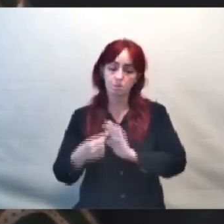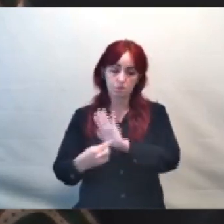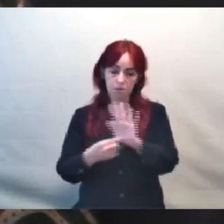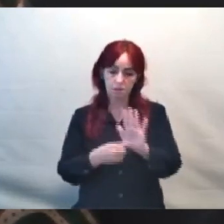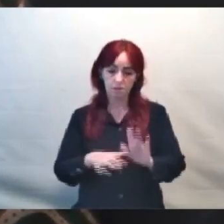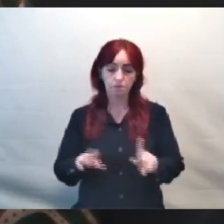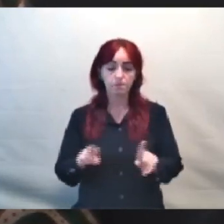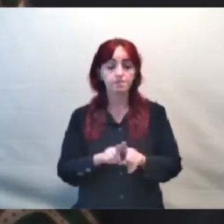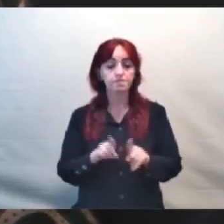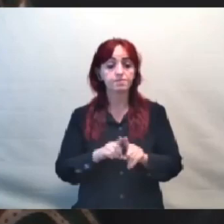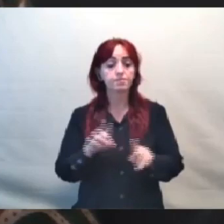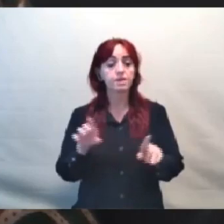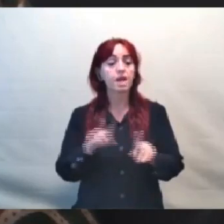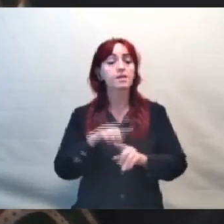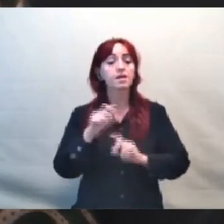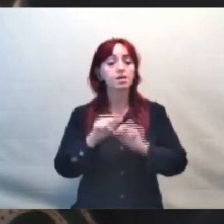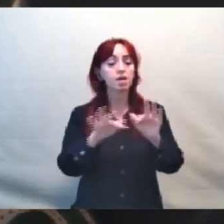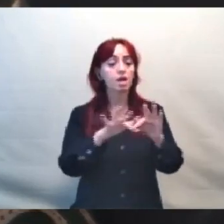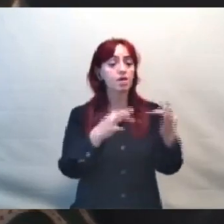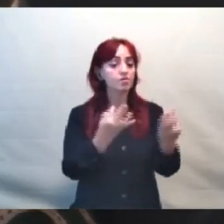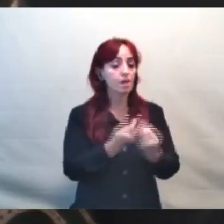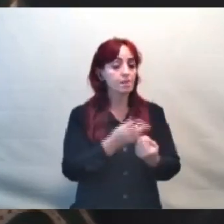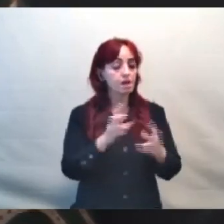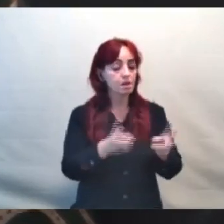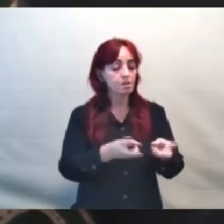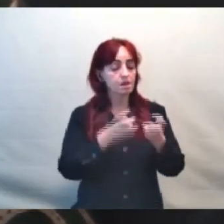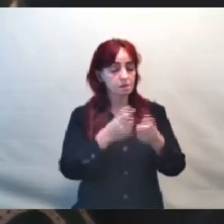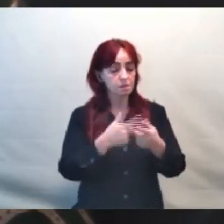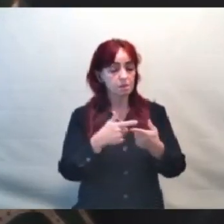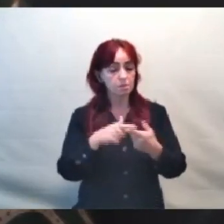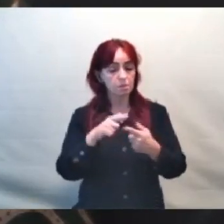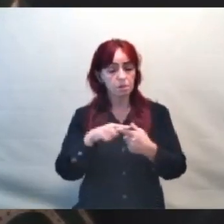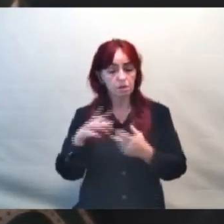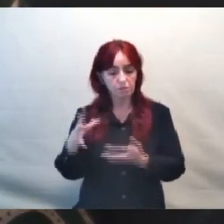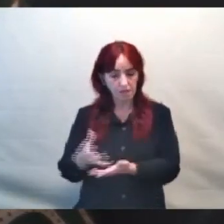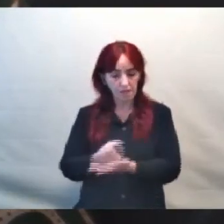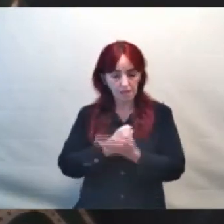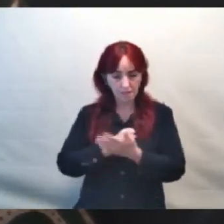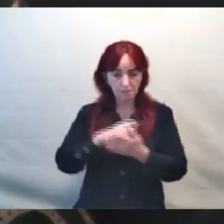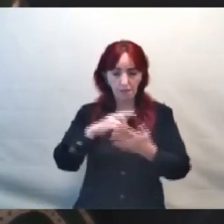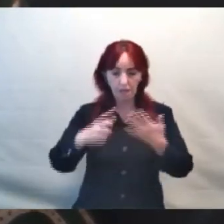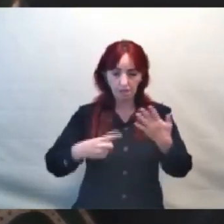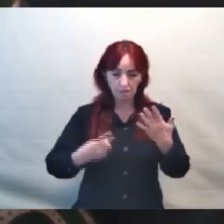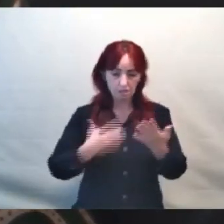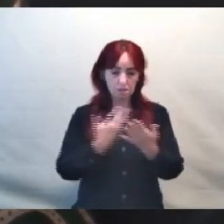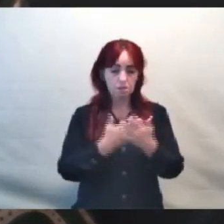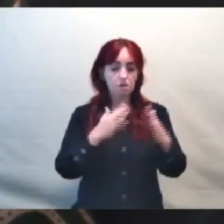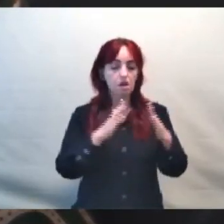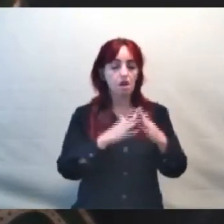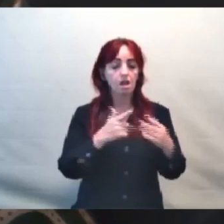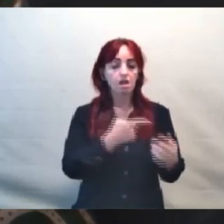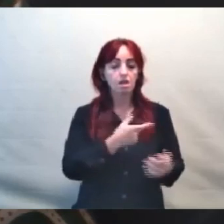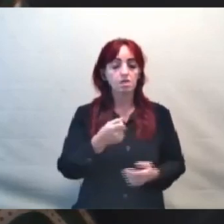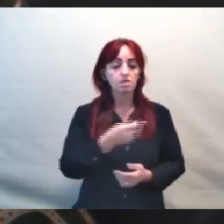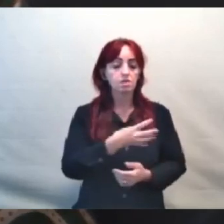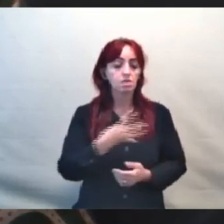muitas famílias, as mães foram receber as agendas escolares de 2024. Foram entregues por meio de xerox,